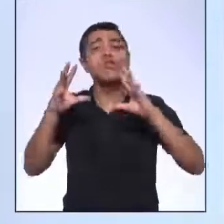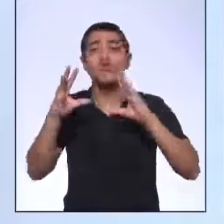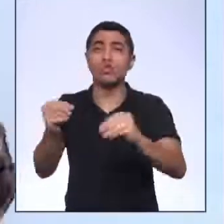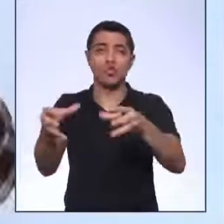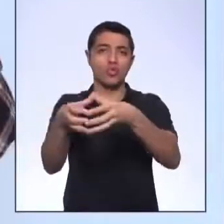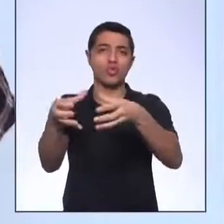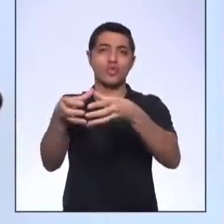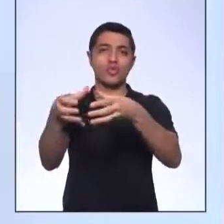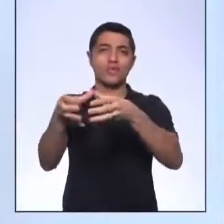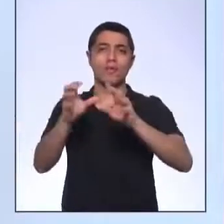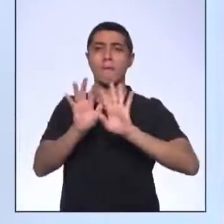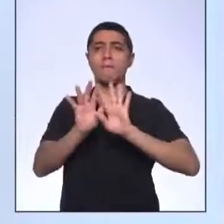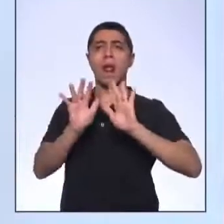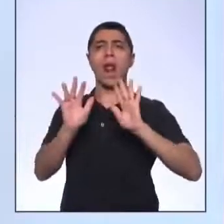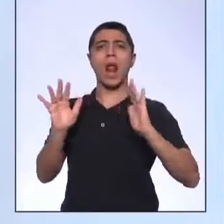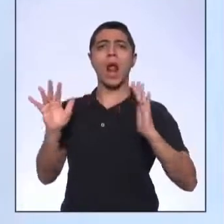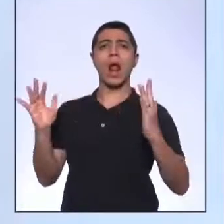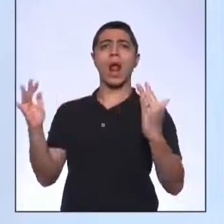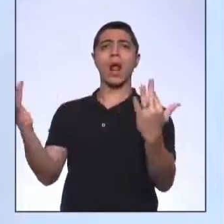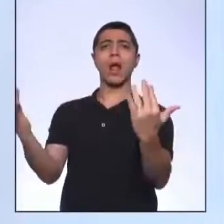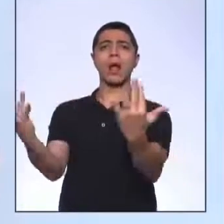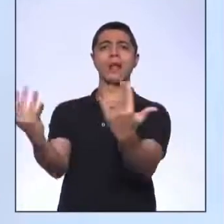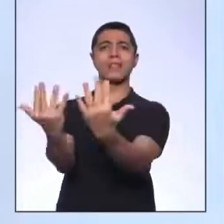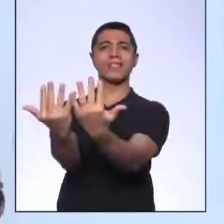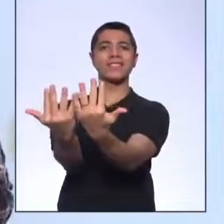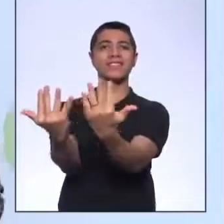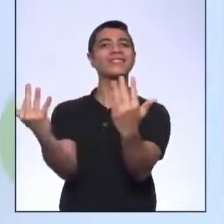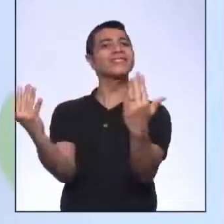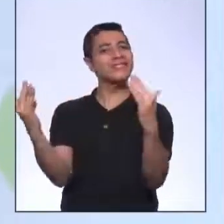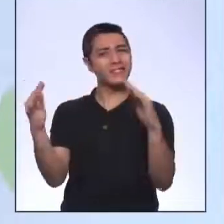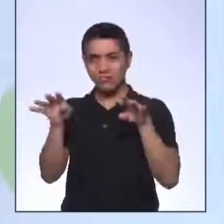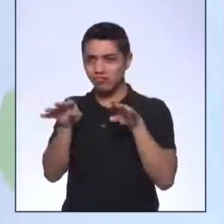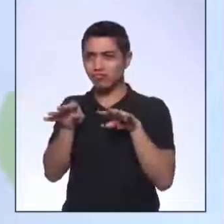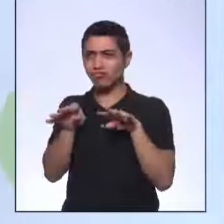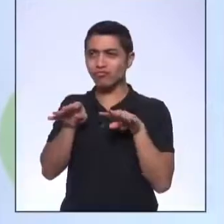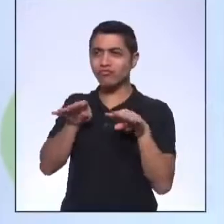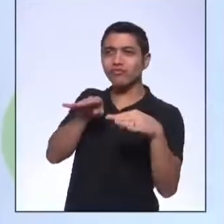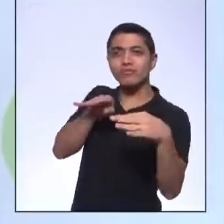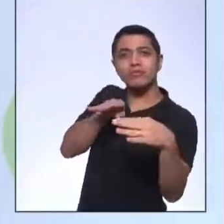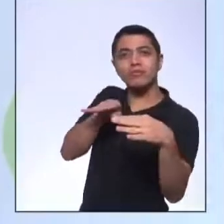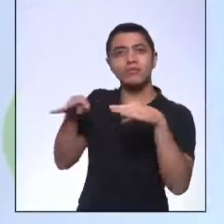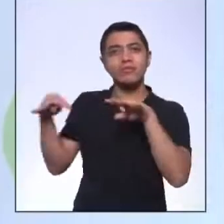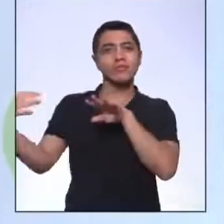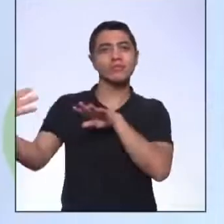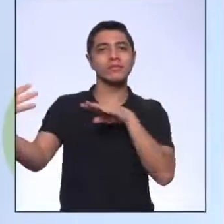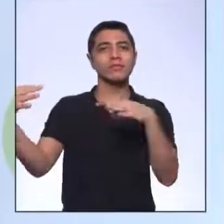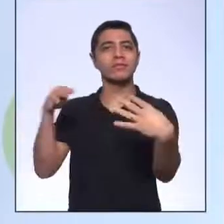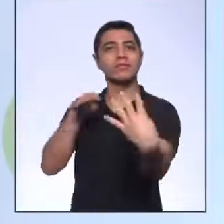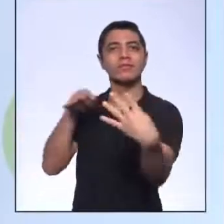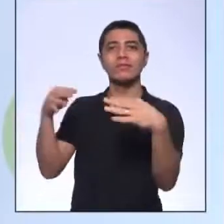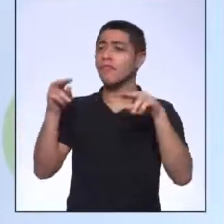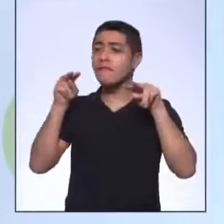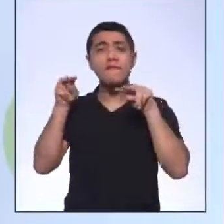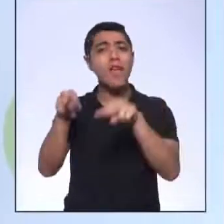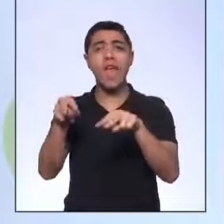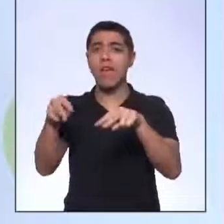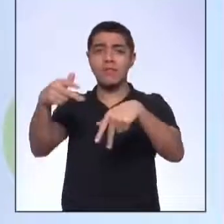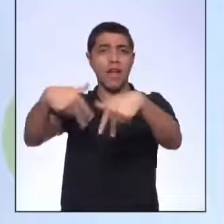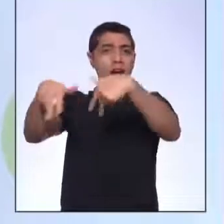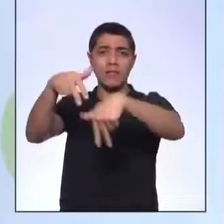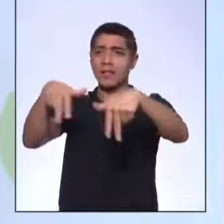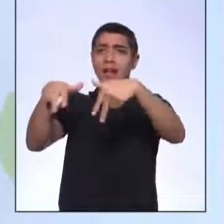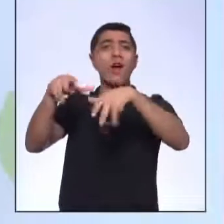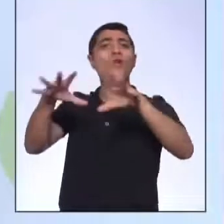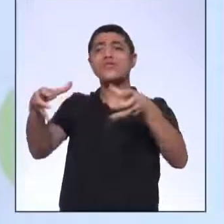isso democratizou muito o acesso né inclusive do público permitindo interações né eu vejo e ele chega